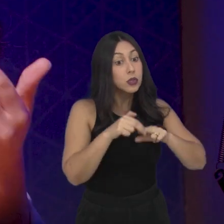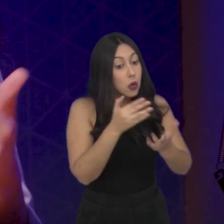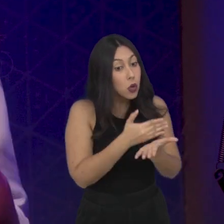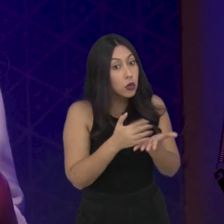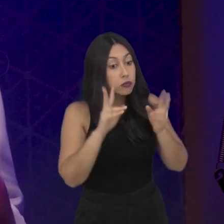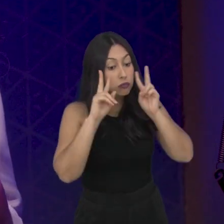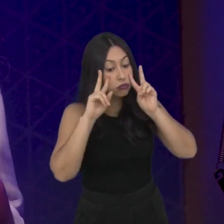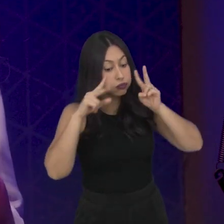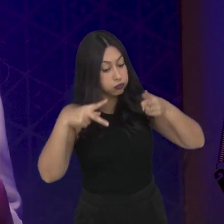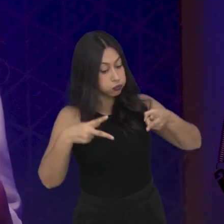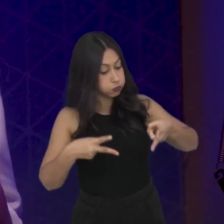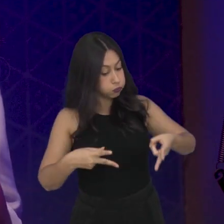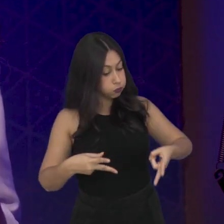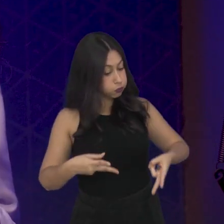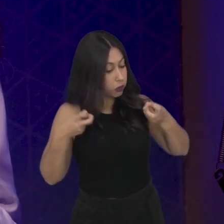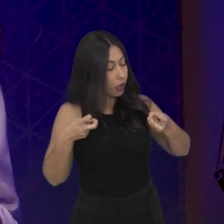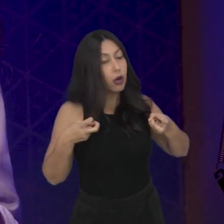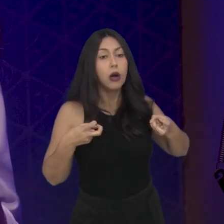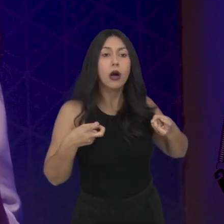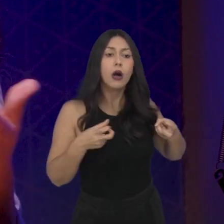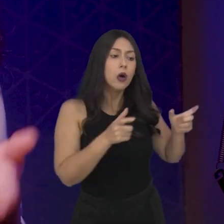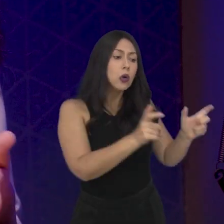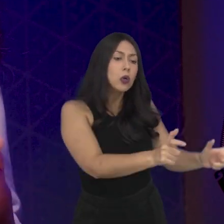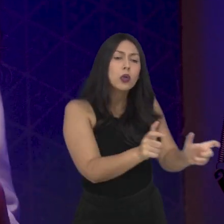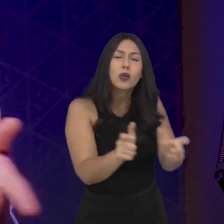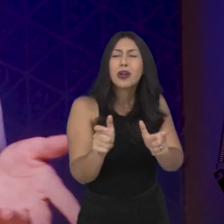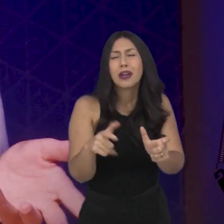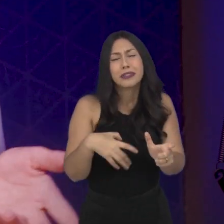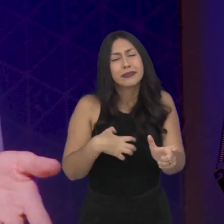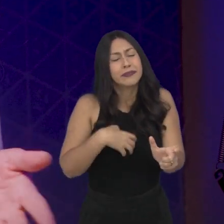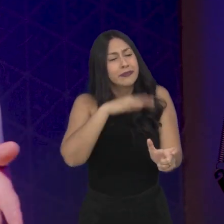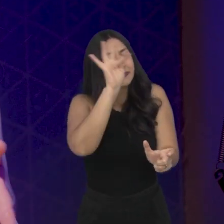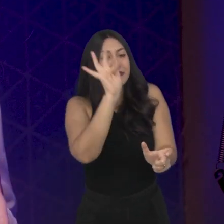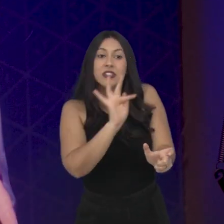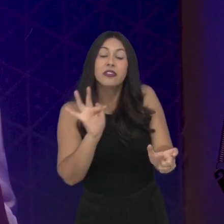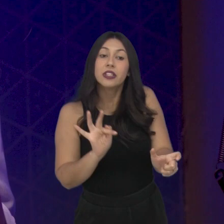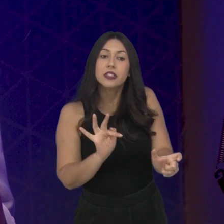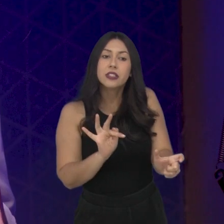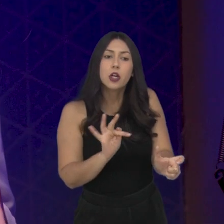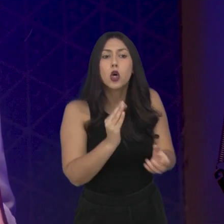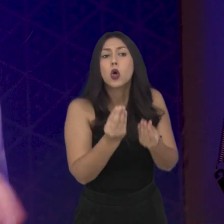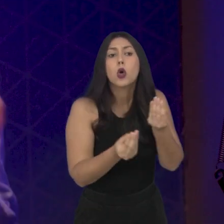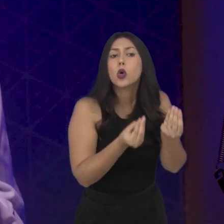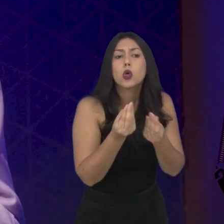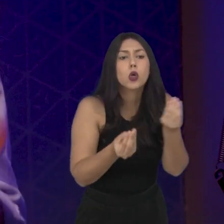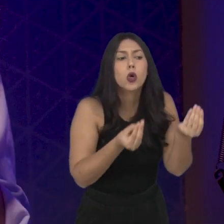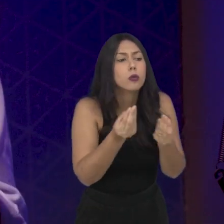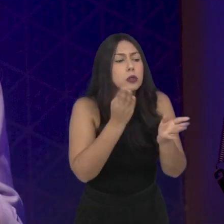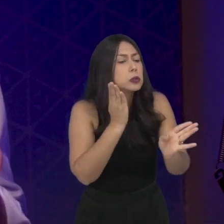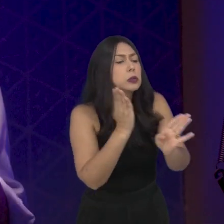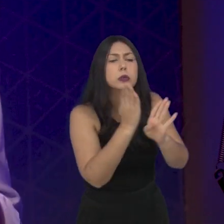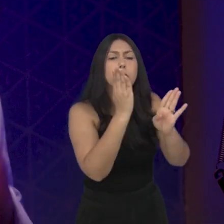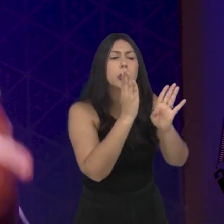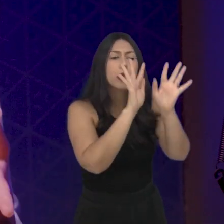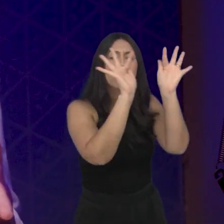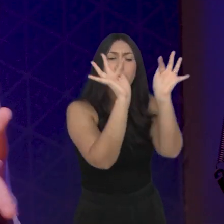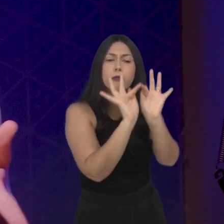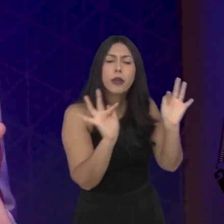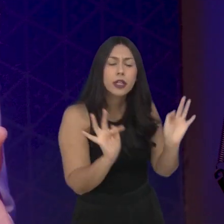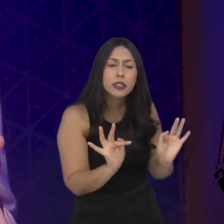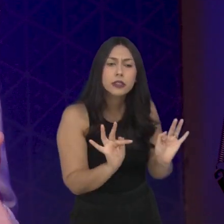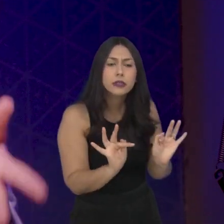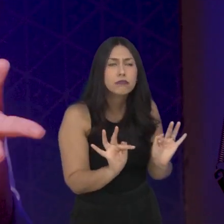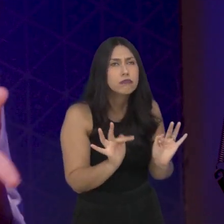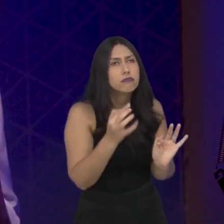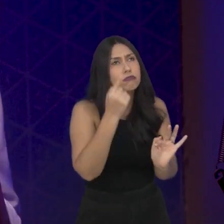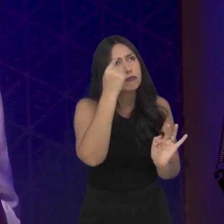seus sentimentos e a estar em lugares que a deixavam feliz. Quando precisa descobrir se está feliz em algum